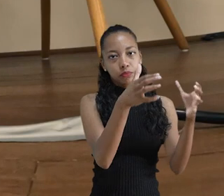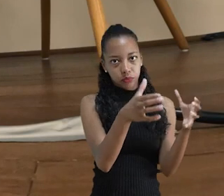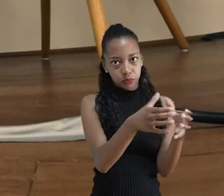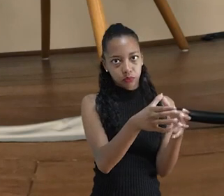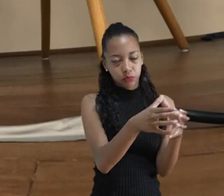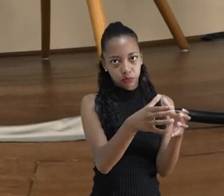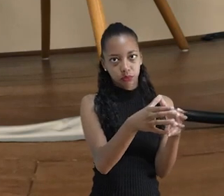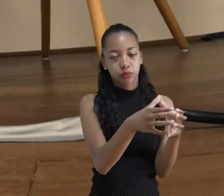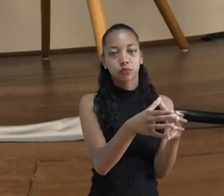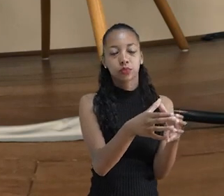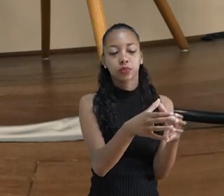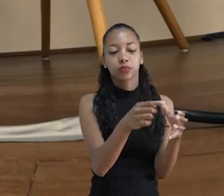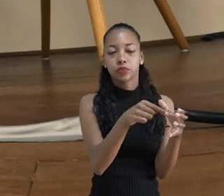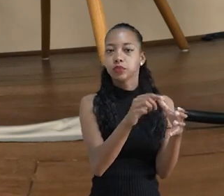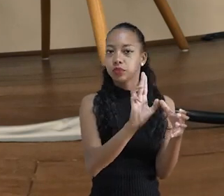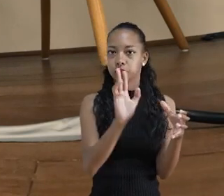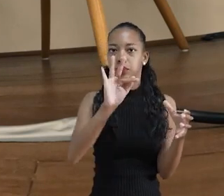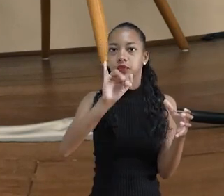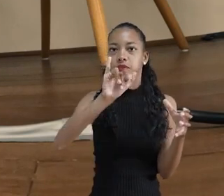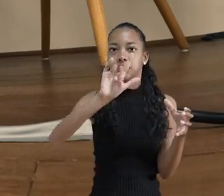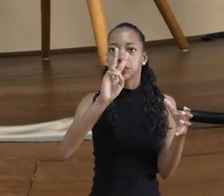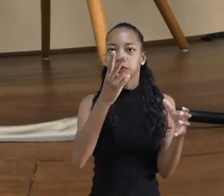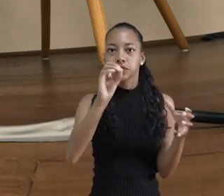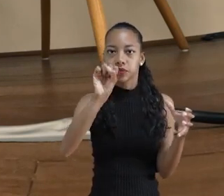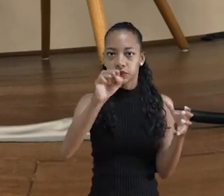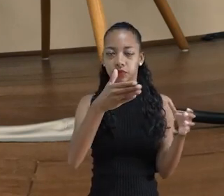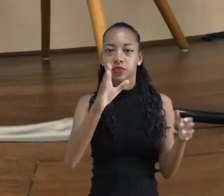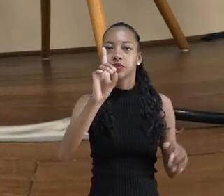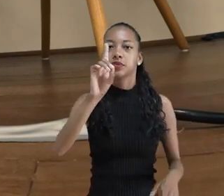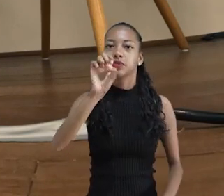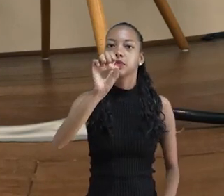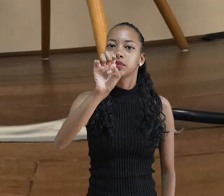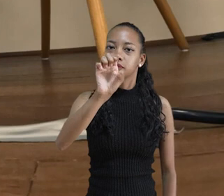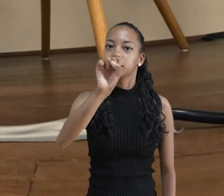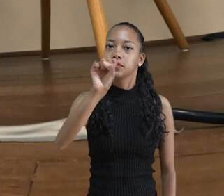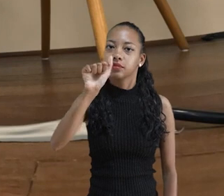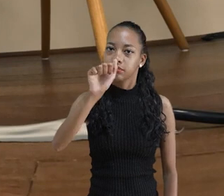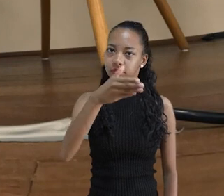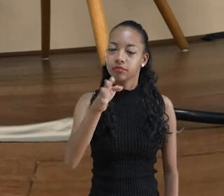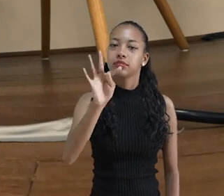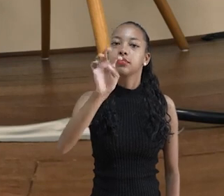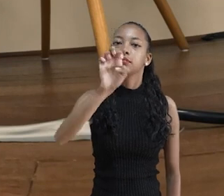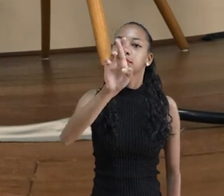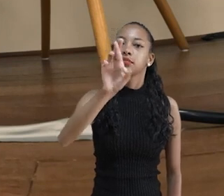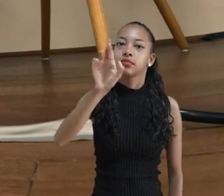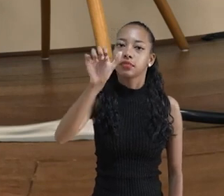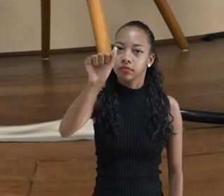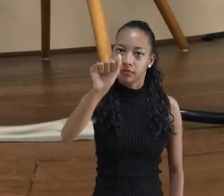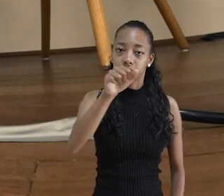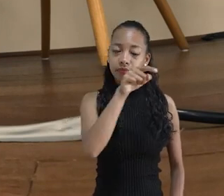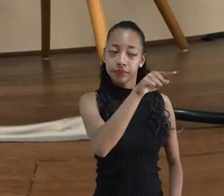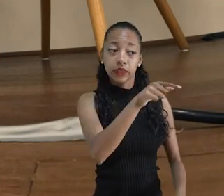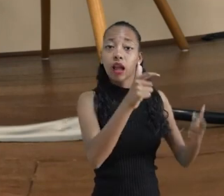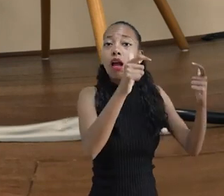multiétnica né que chama filhos desta terra essa reserva multiétnica ela fica na ponta de Guarulhos bem na